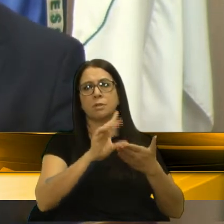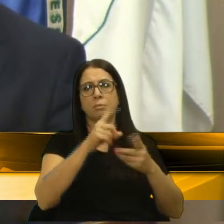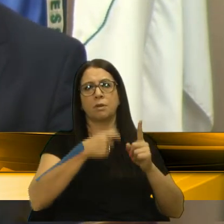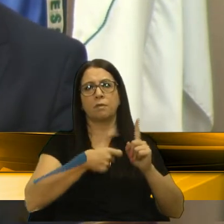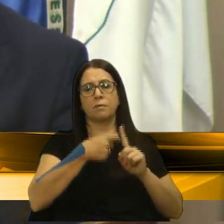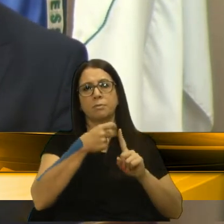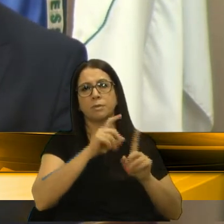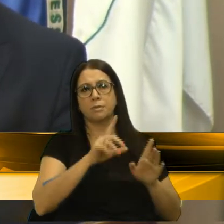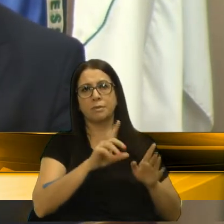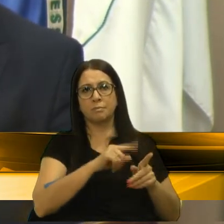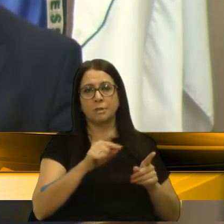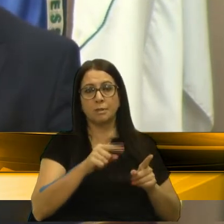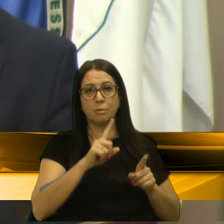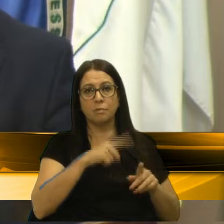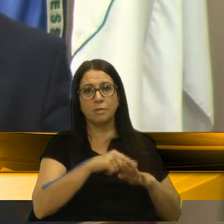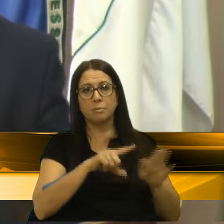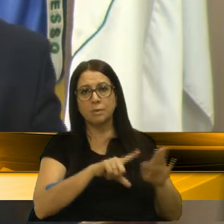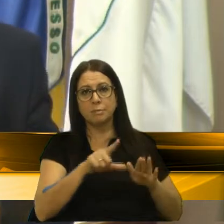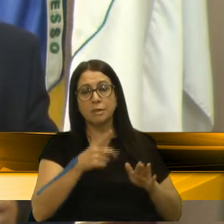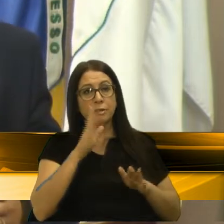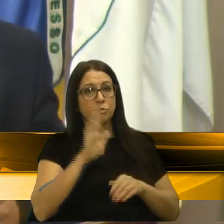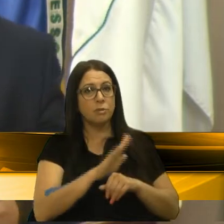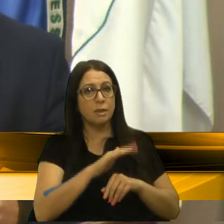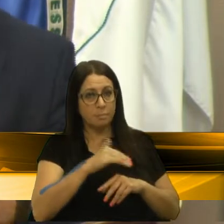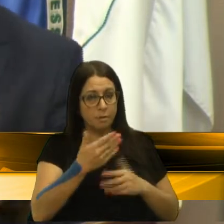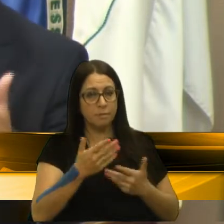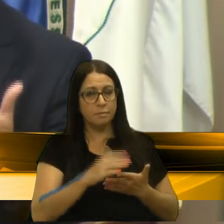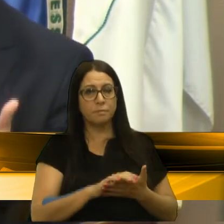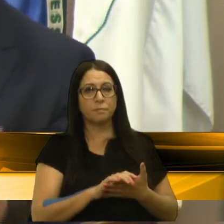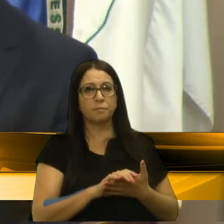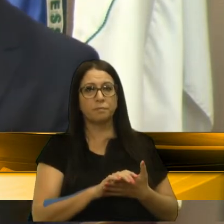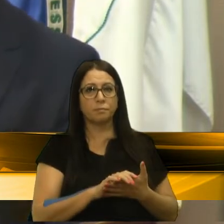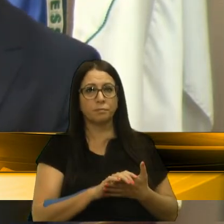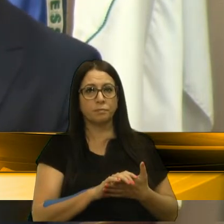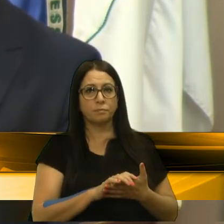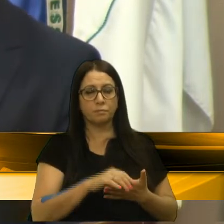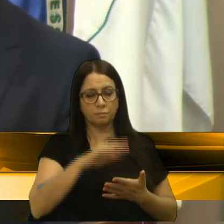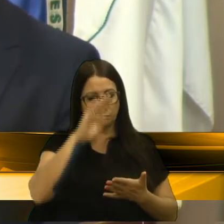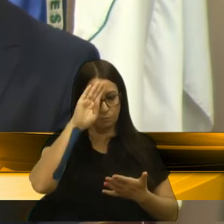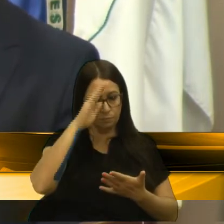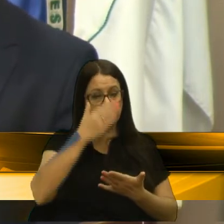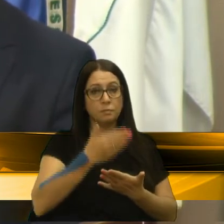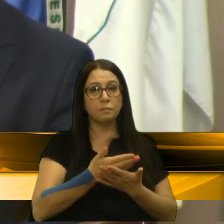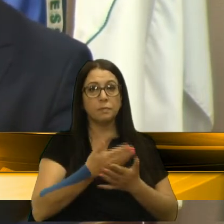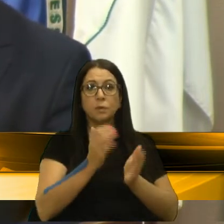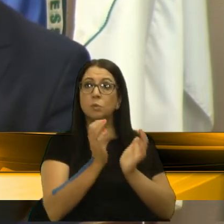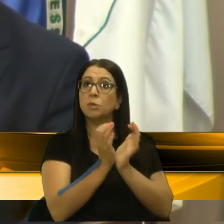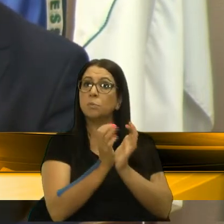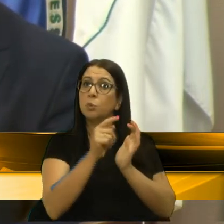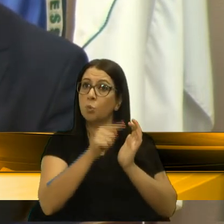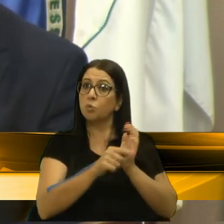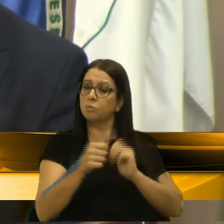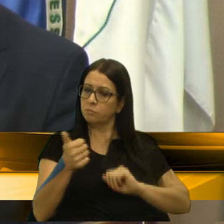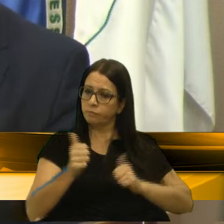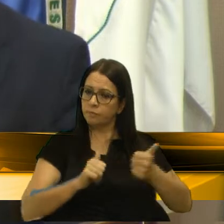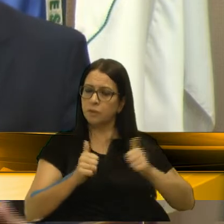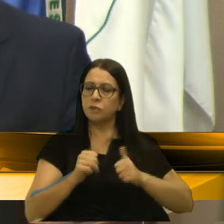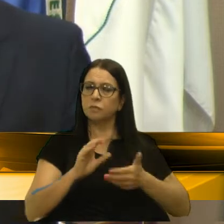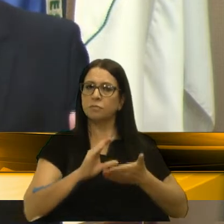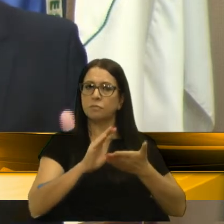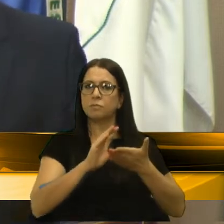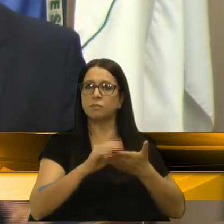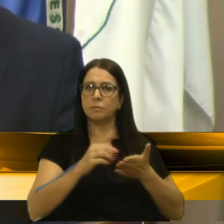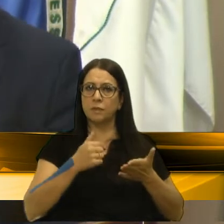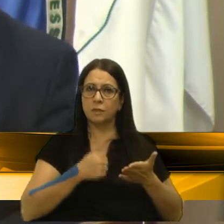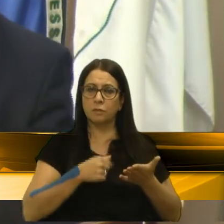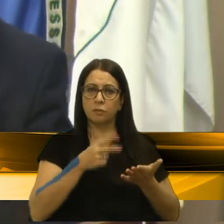fosse uma vez por semana, ainda ajudaria mais ainda, né? Então, eu tenho confiança nessa equipe qualificada hoje do Conselho. Mas